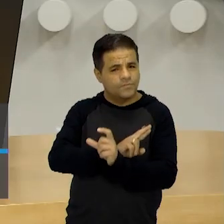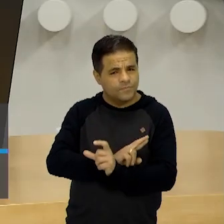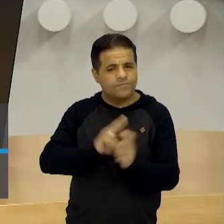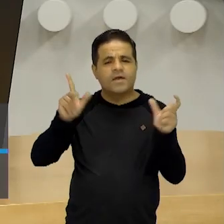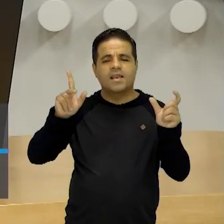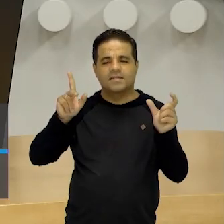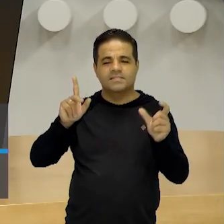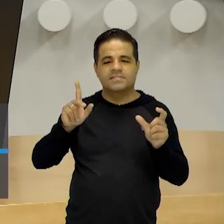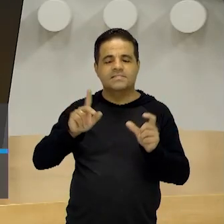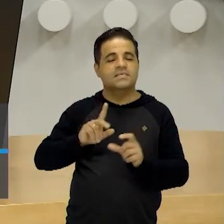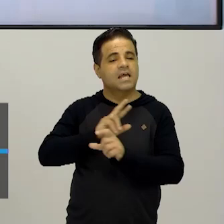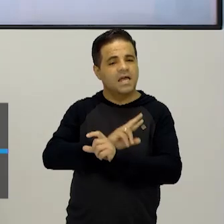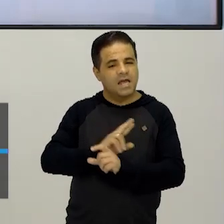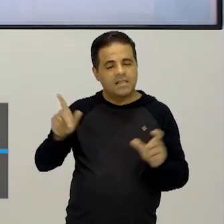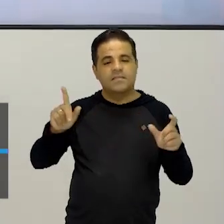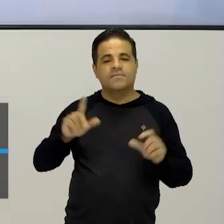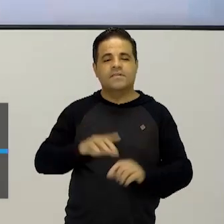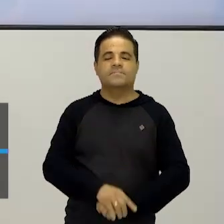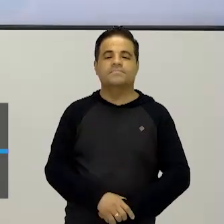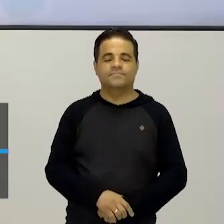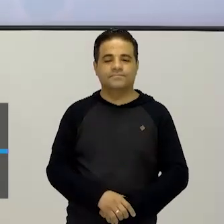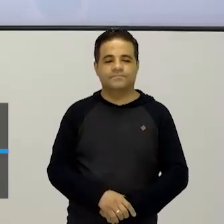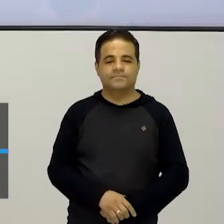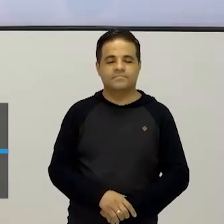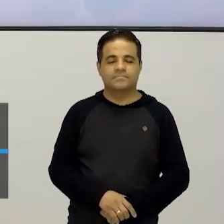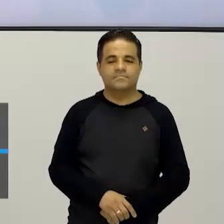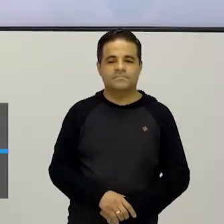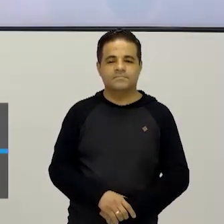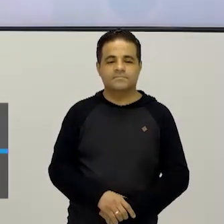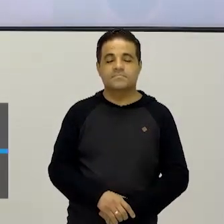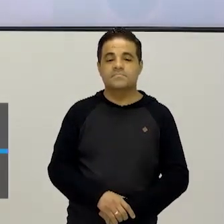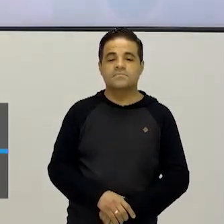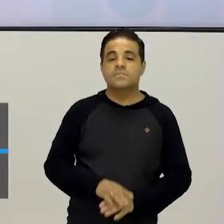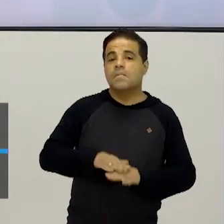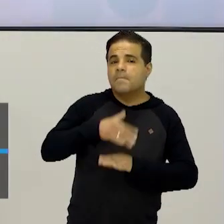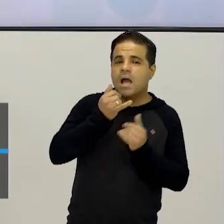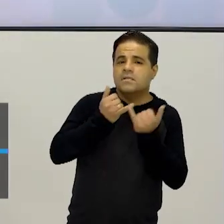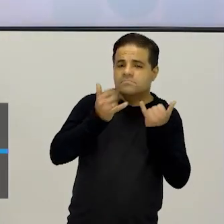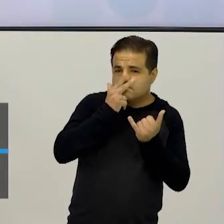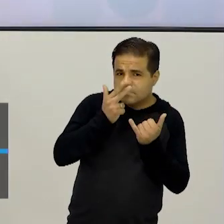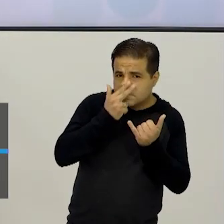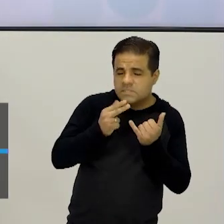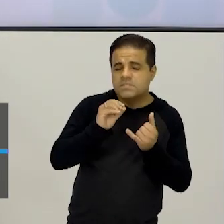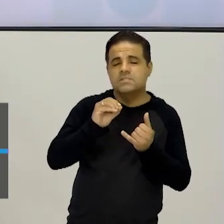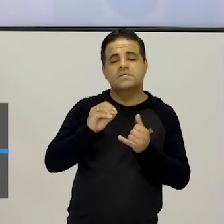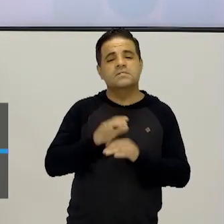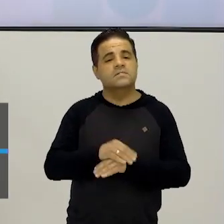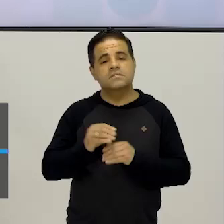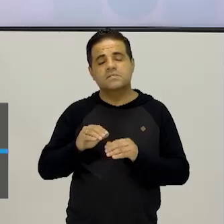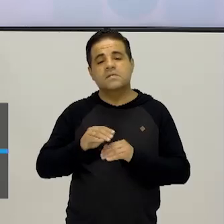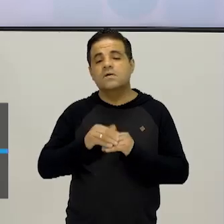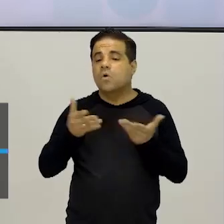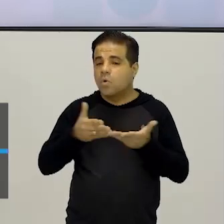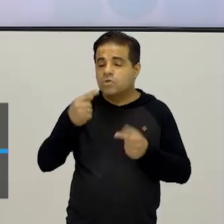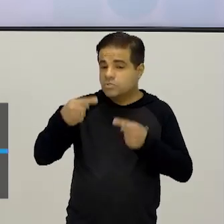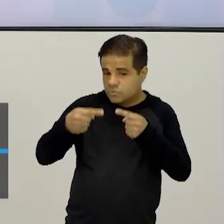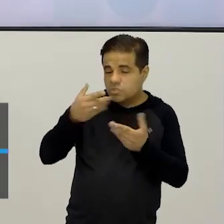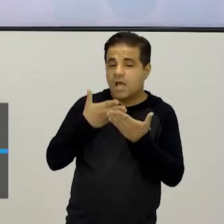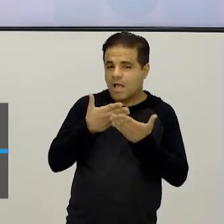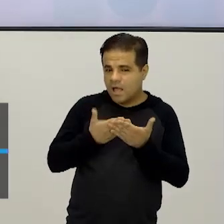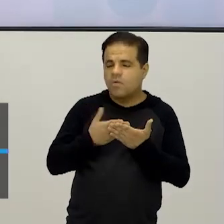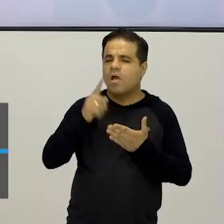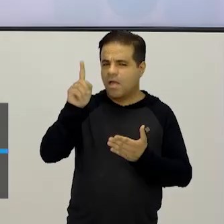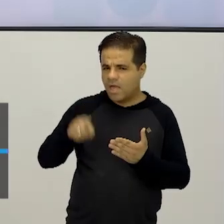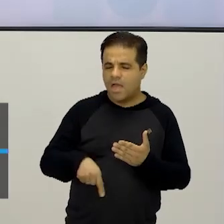Differences. Differences. Very good. Então, mais semelhanças ou diferenças é o que a gente vai discutir na aula de hoje, que é uma